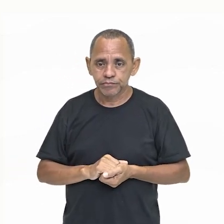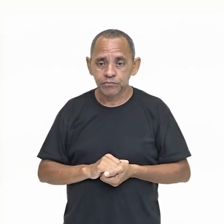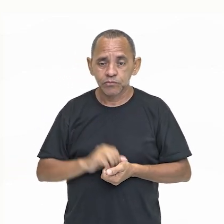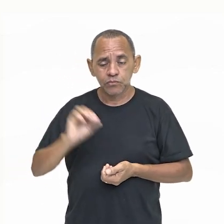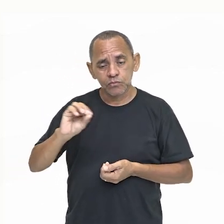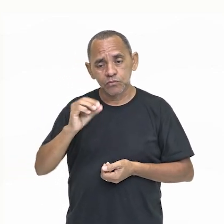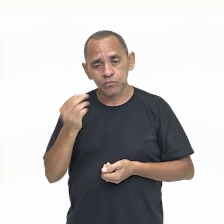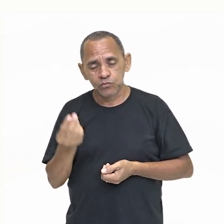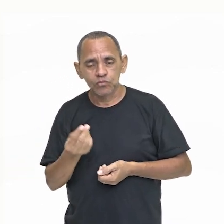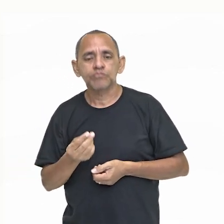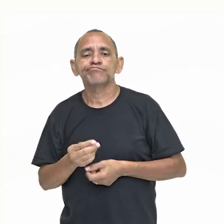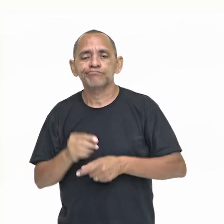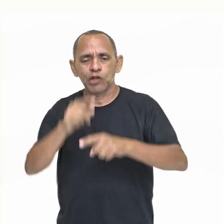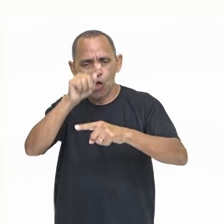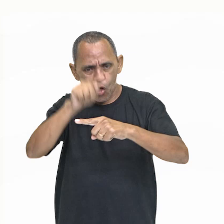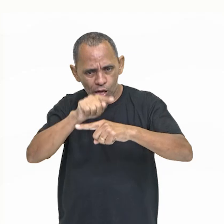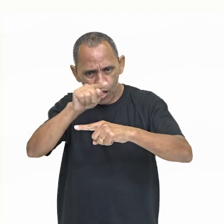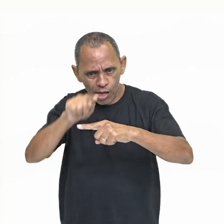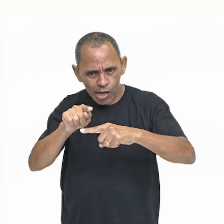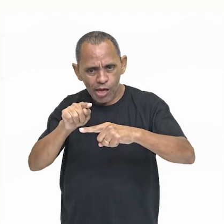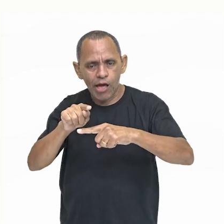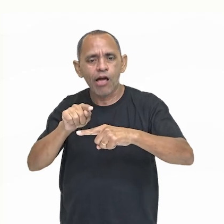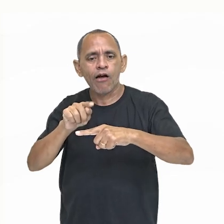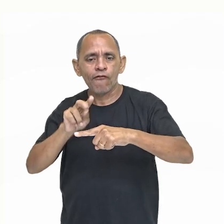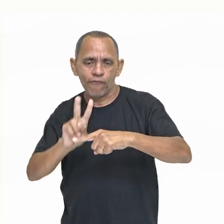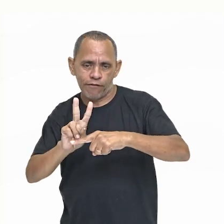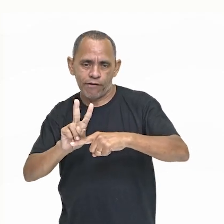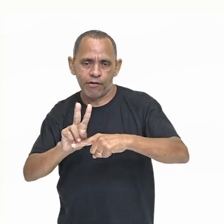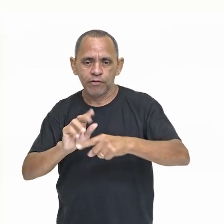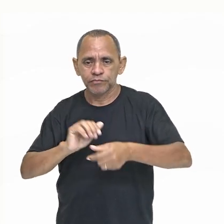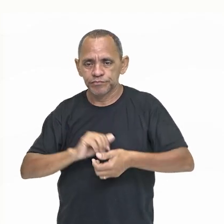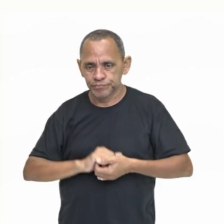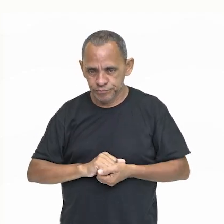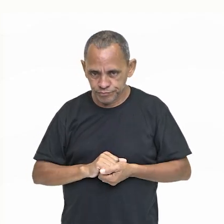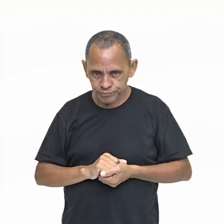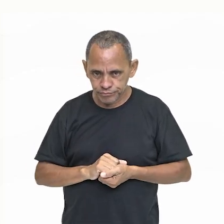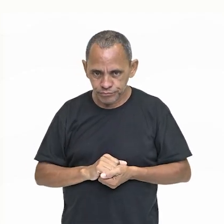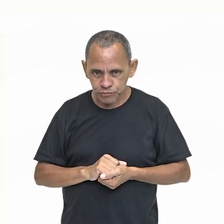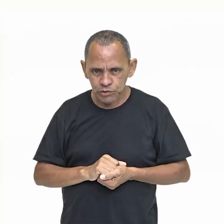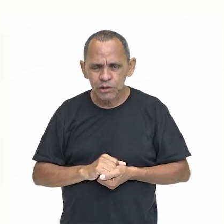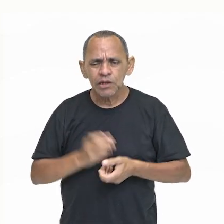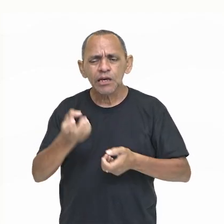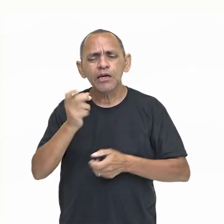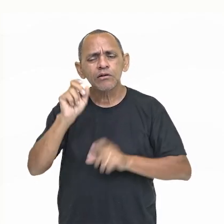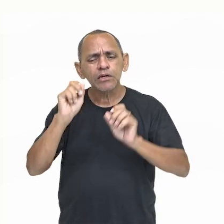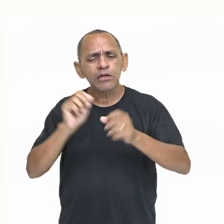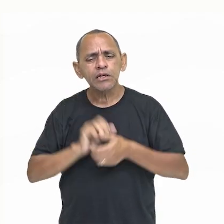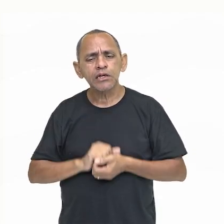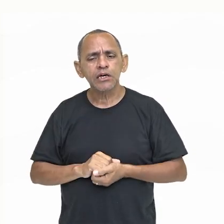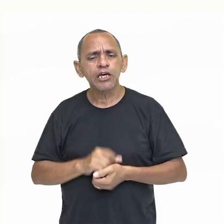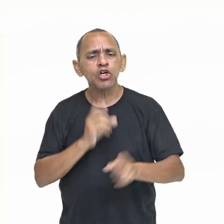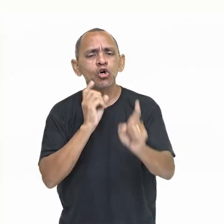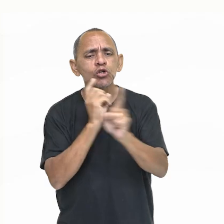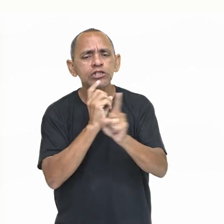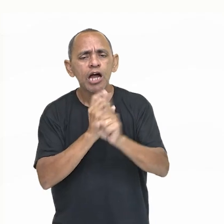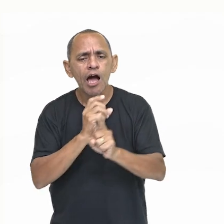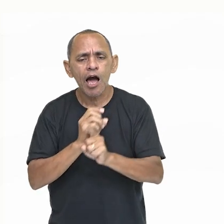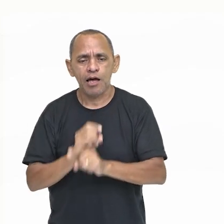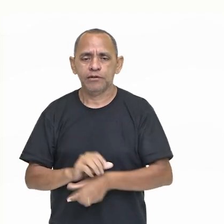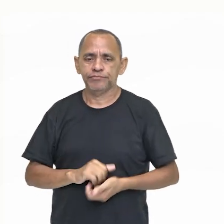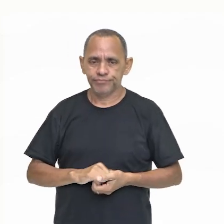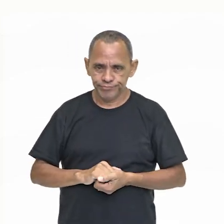pode colocar o ΔV aqui também, ok? E eu quero quem? Eu quero a massa. Massa do corpo. Vamos